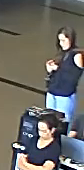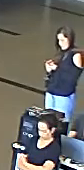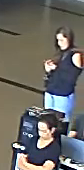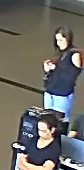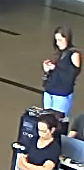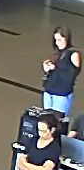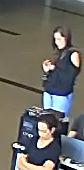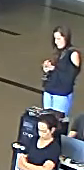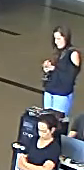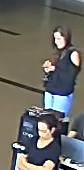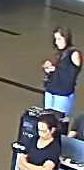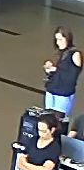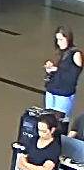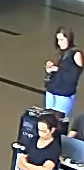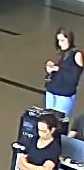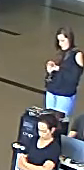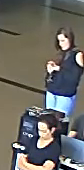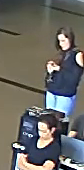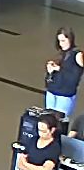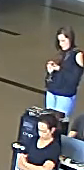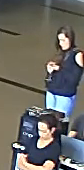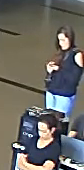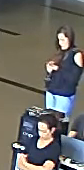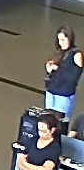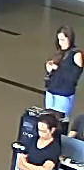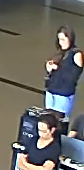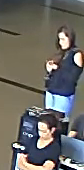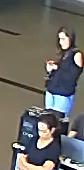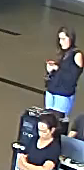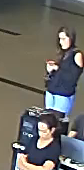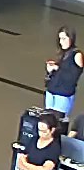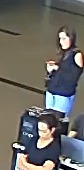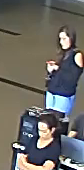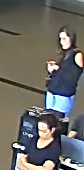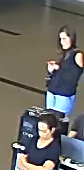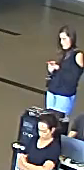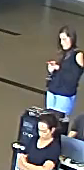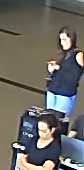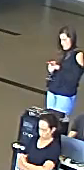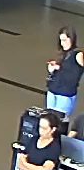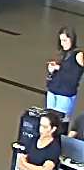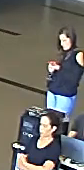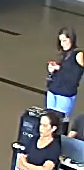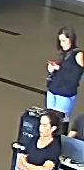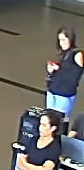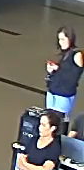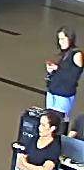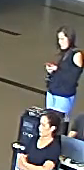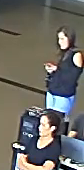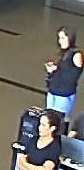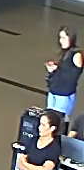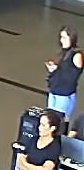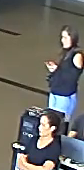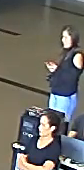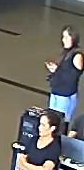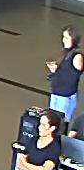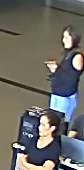nós somos fiéis no cumprimento da nossa eh do nosso encontro da Comissão da reunião ordinária